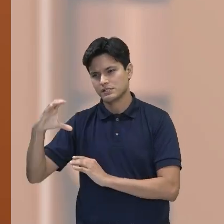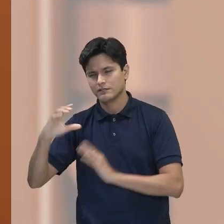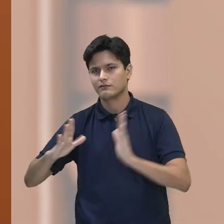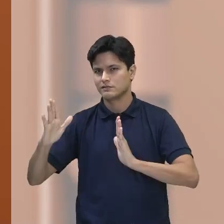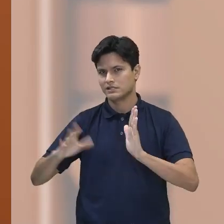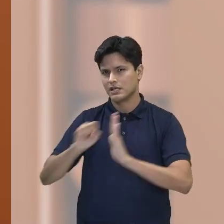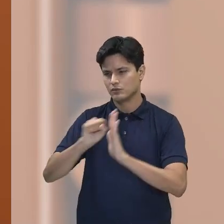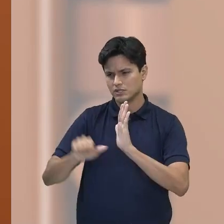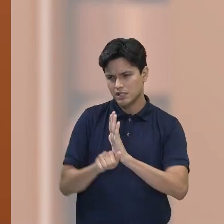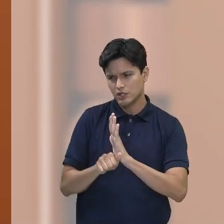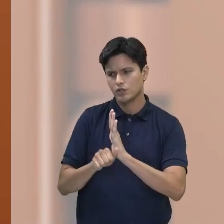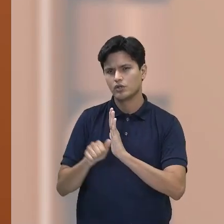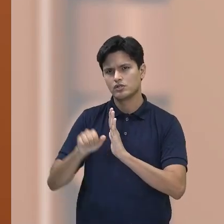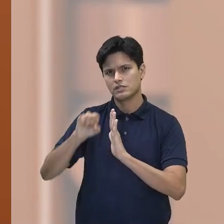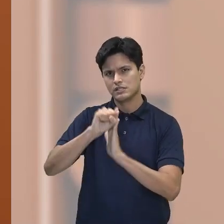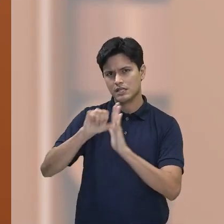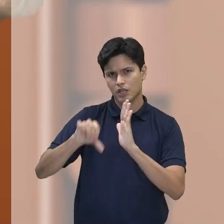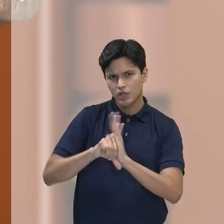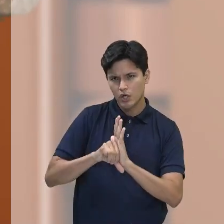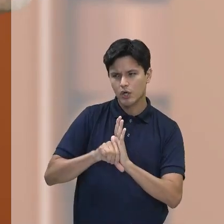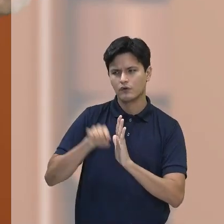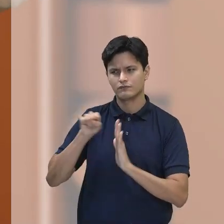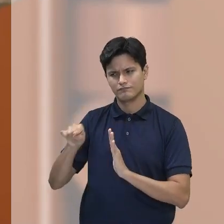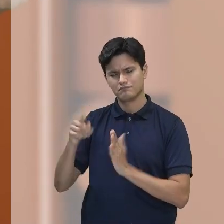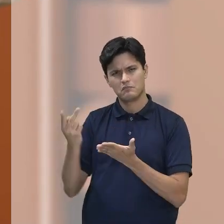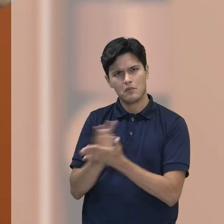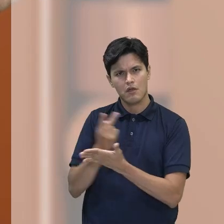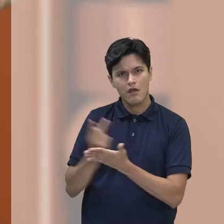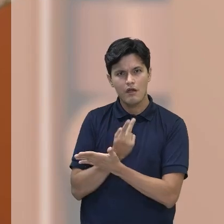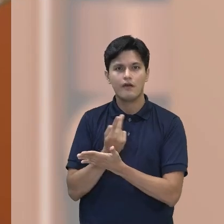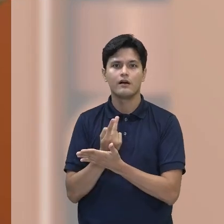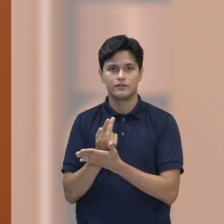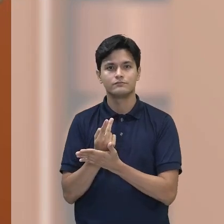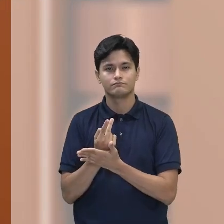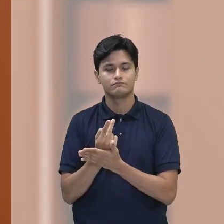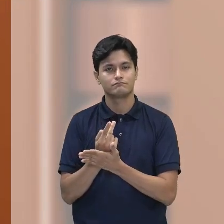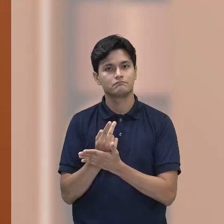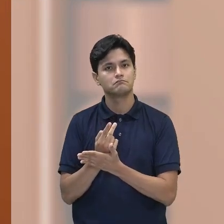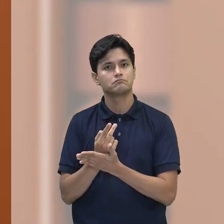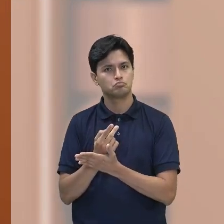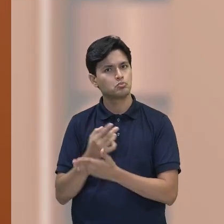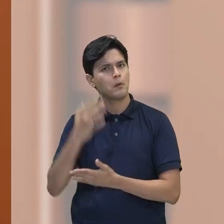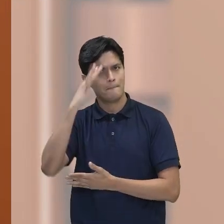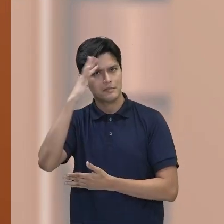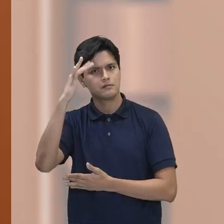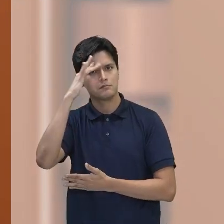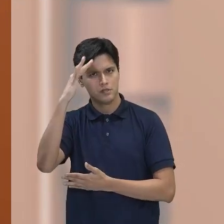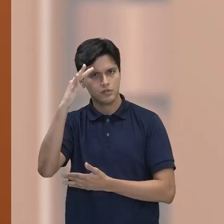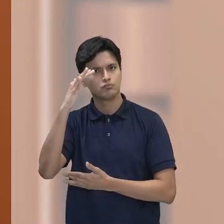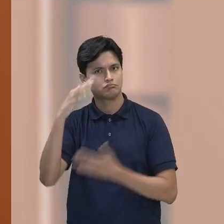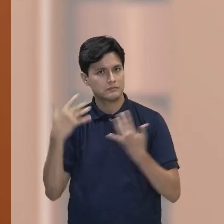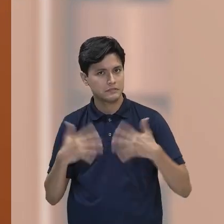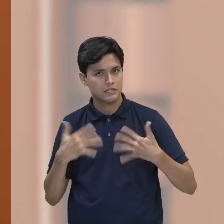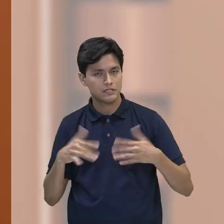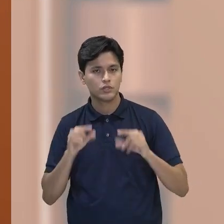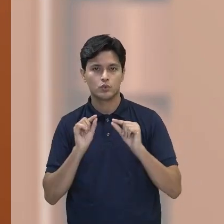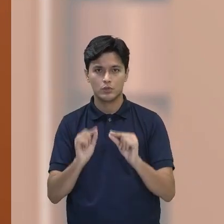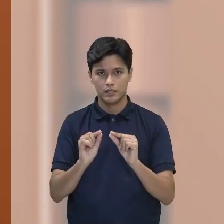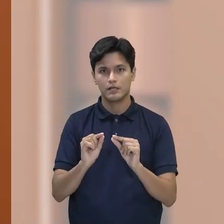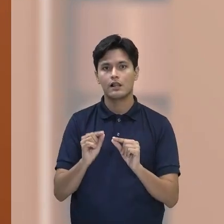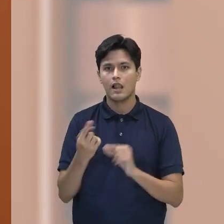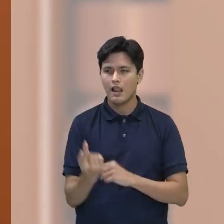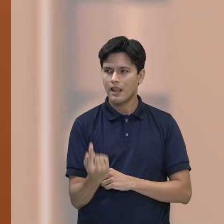isso, hein? Nós estamos falando lá do século V a.C., e o que o Nietzsche vai dizer assim, em pleno